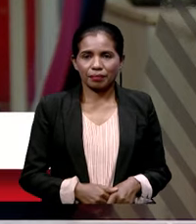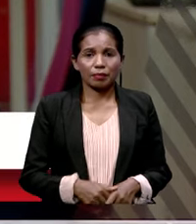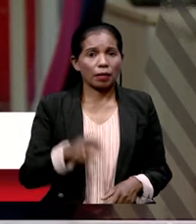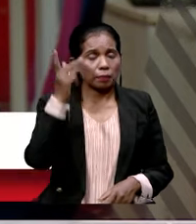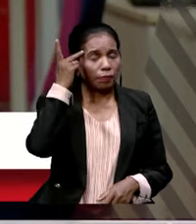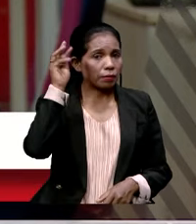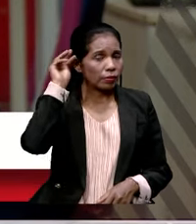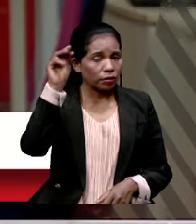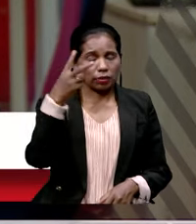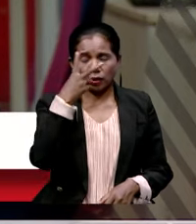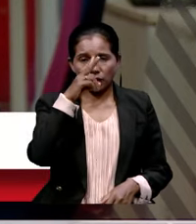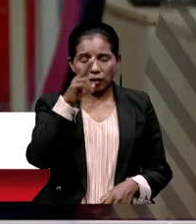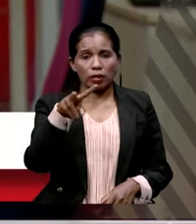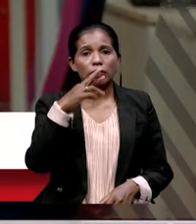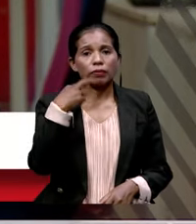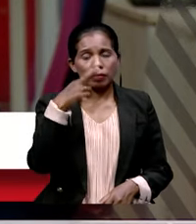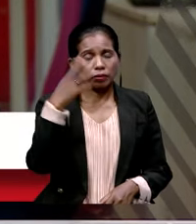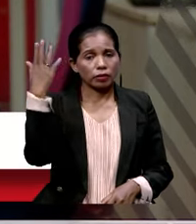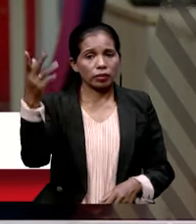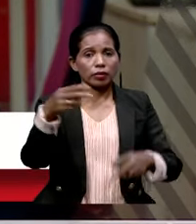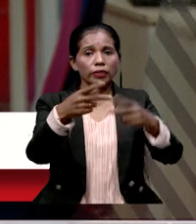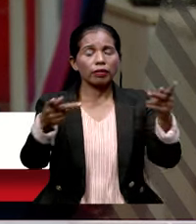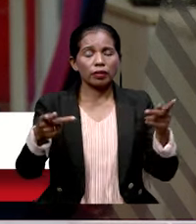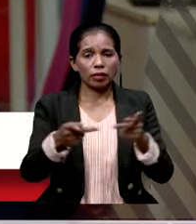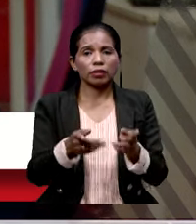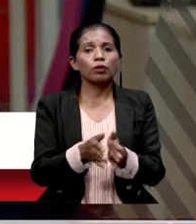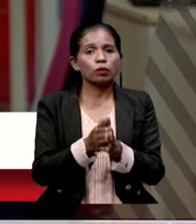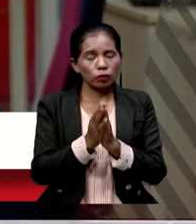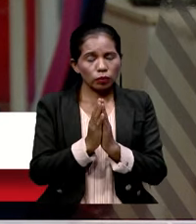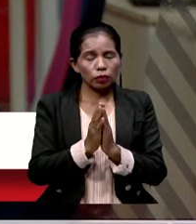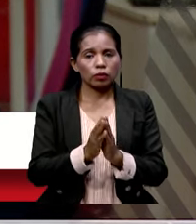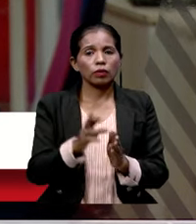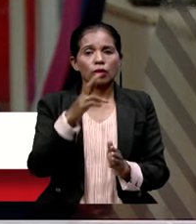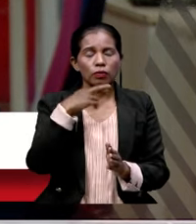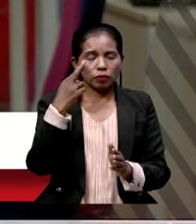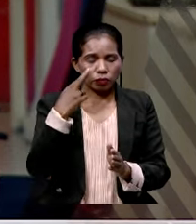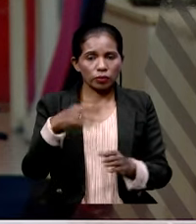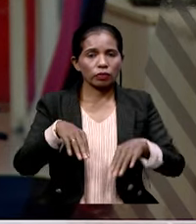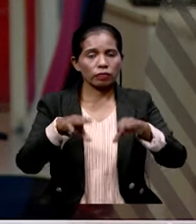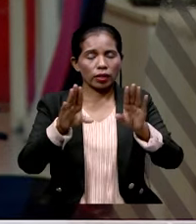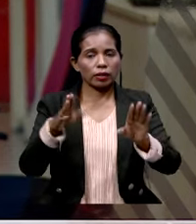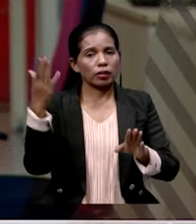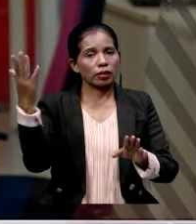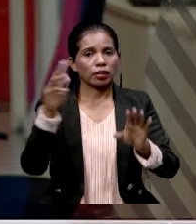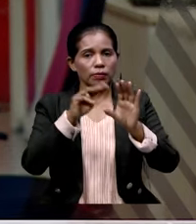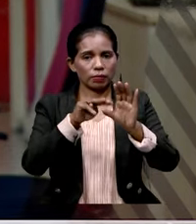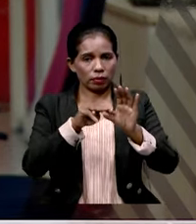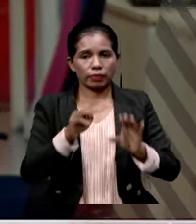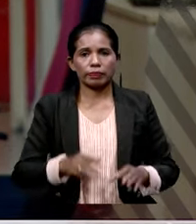Primeiro-ministro observa a direita em estoque fosse e armazém no russo do Irfólio em Foz, na Bessercula e Iha Marcado.